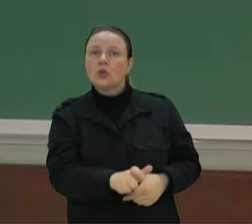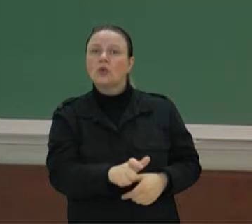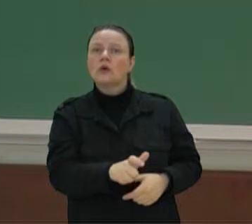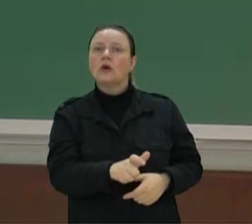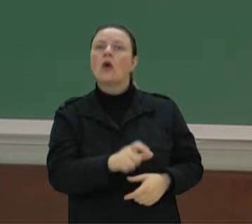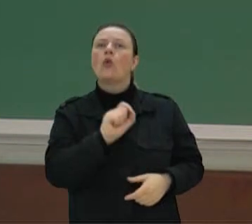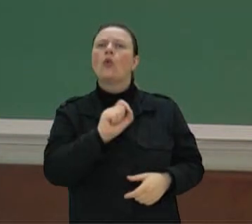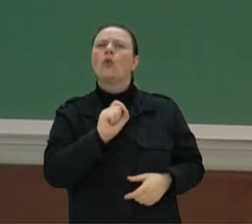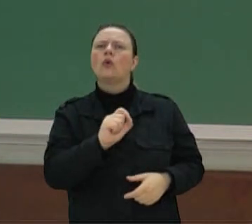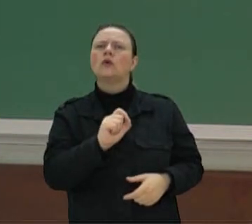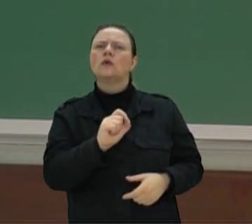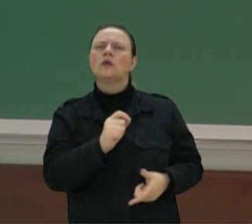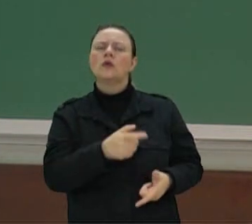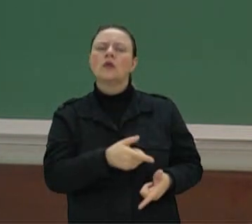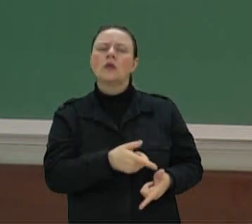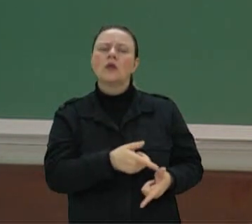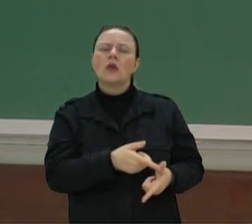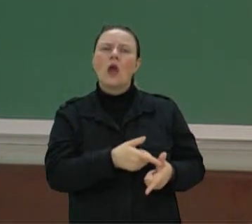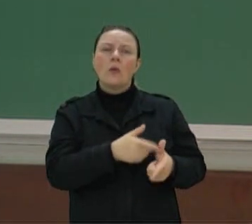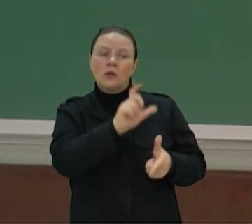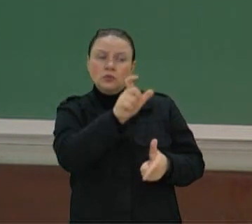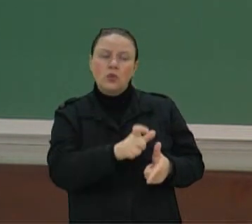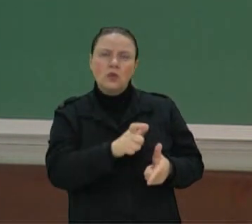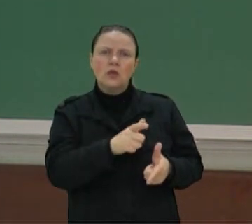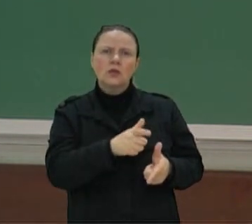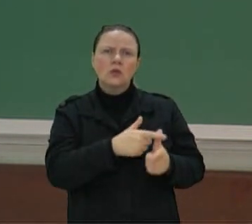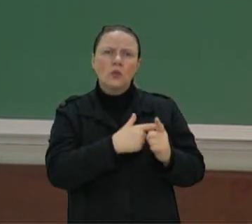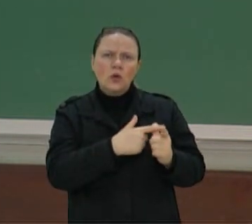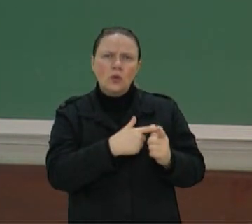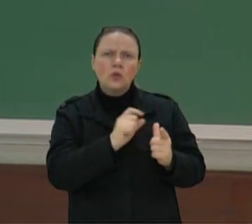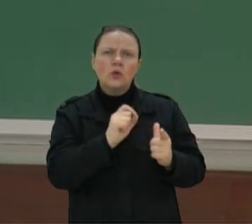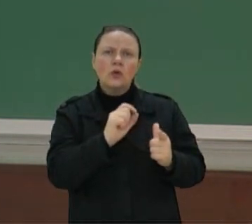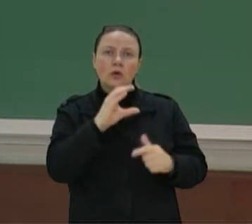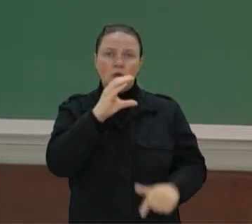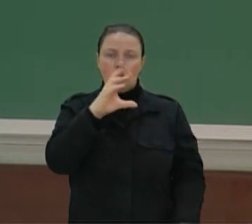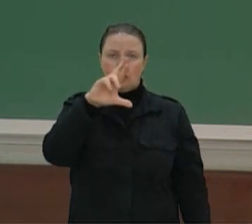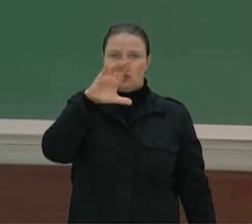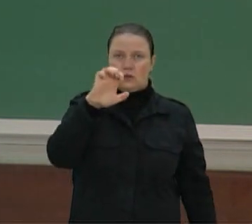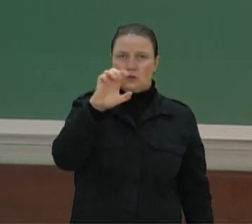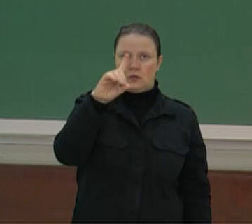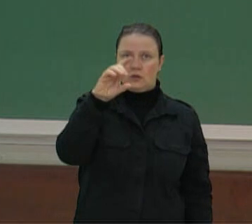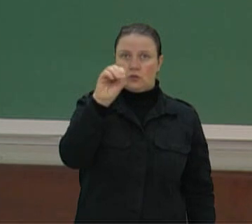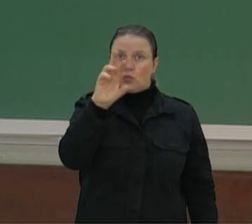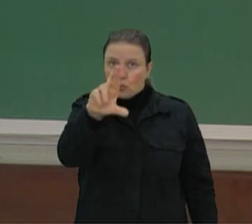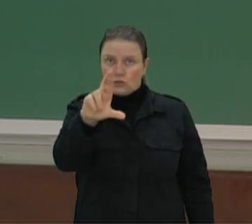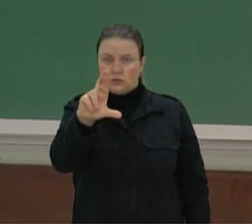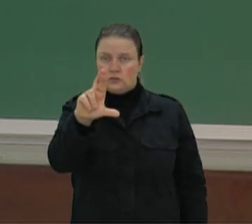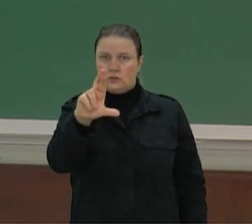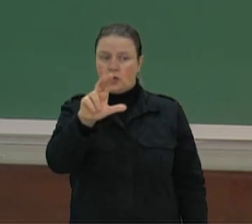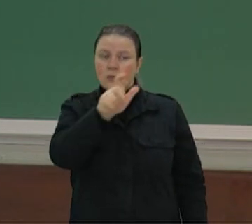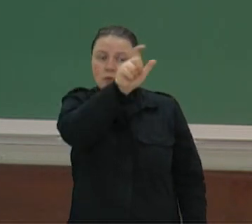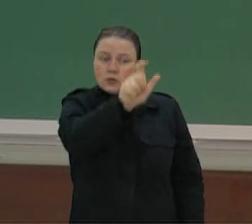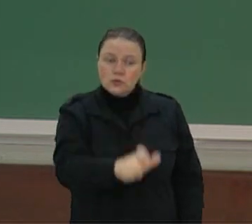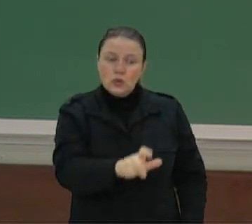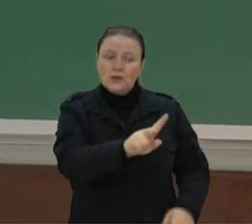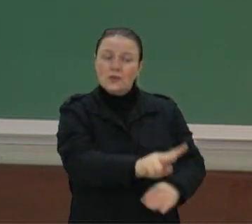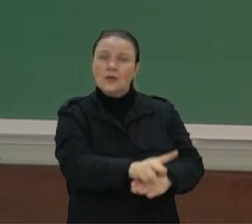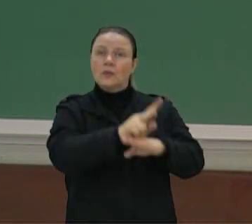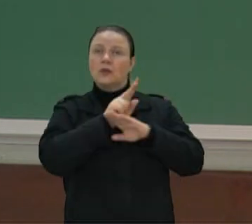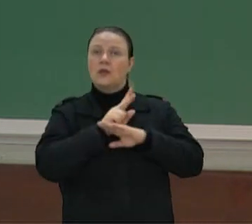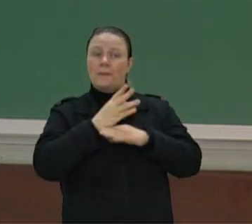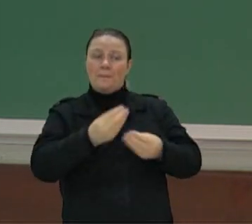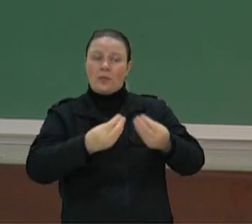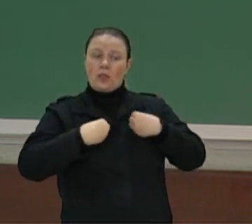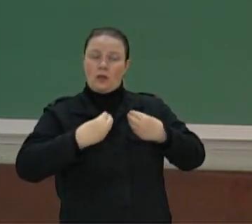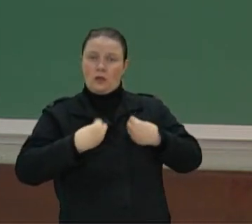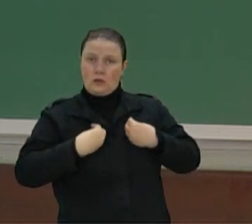vantajoso emprestar. Então, cuidado, pessoal. Cuidado por quê? Porque olha só, o cara que vai te emprestar o